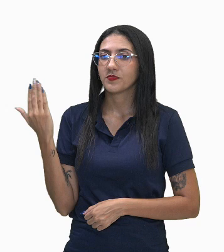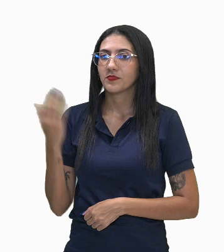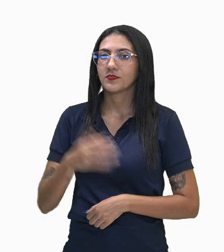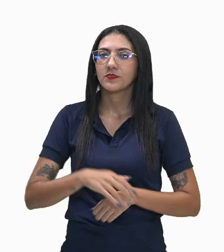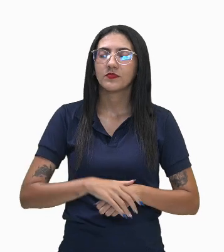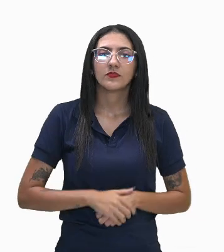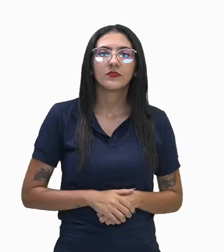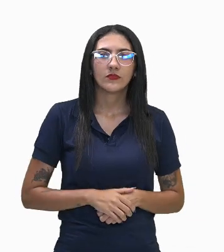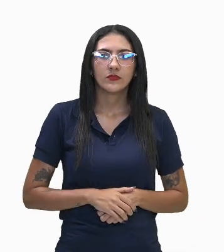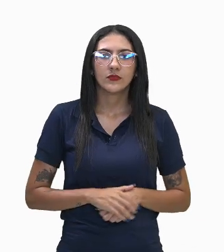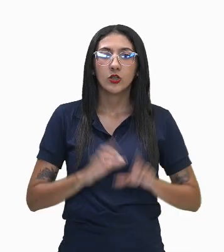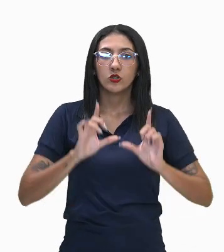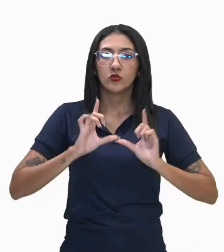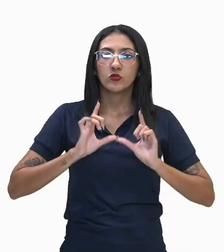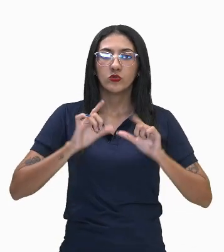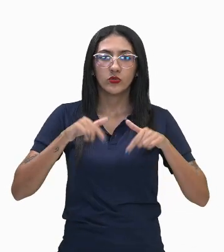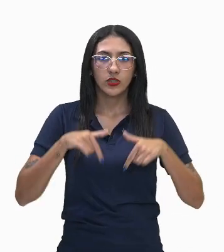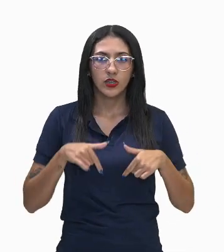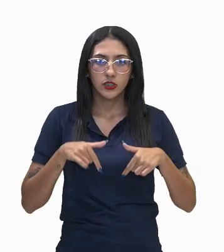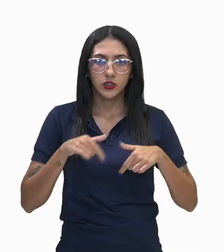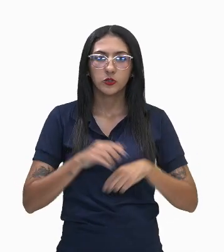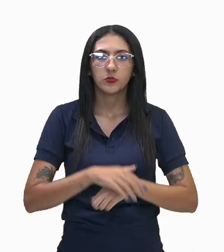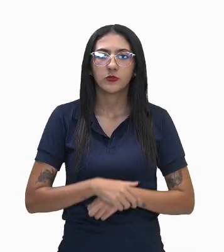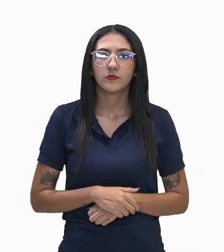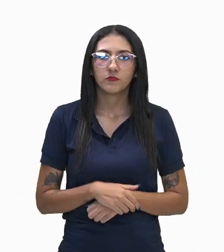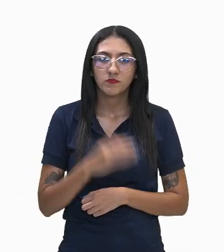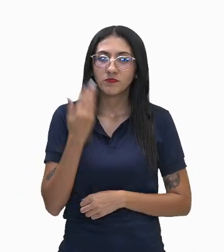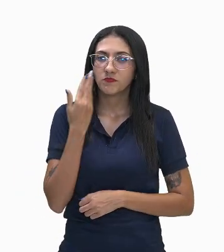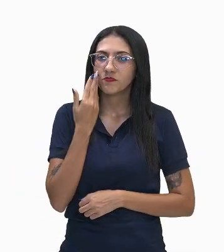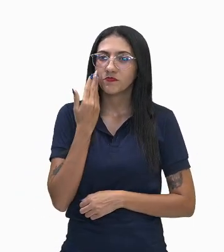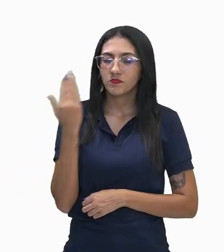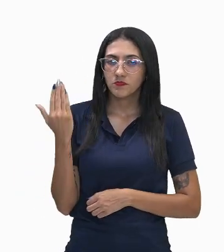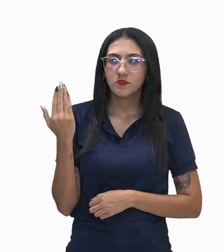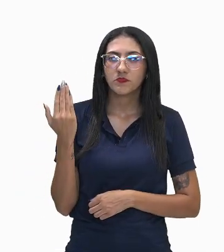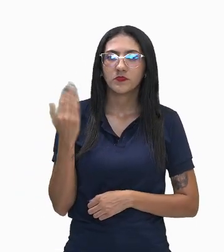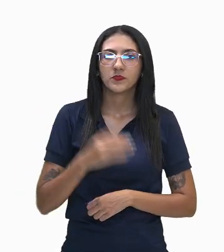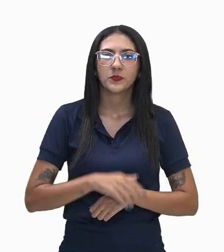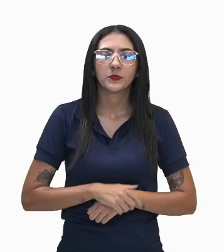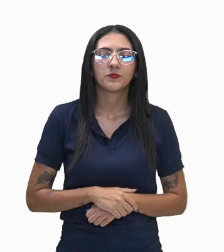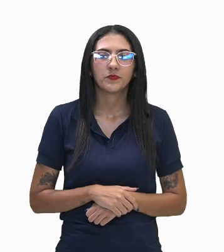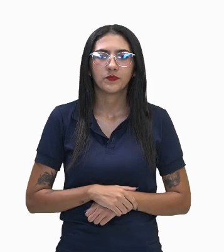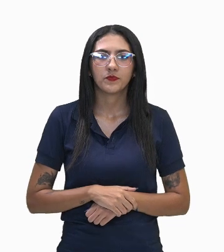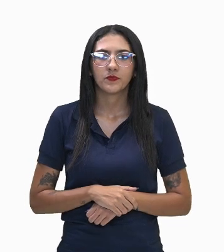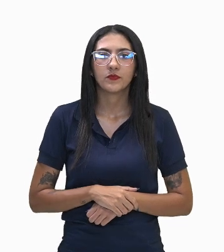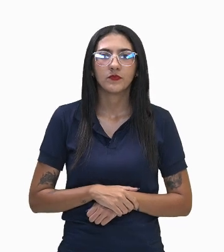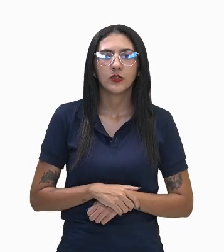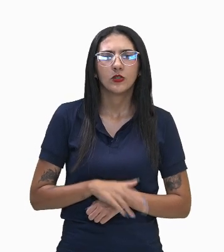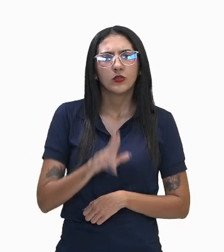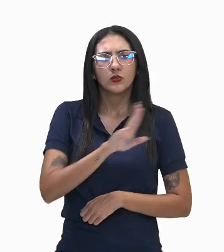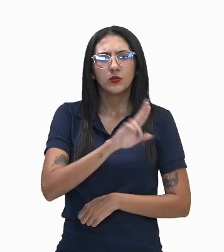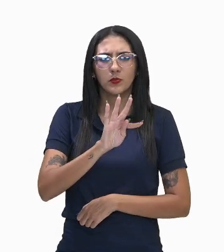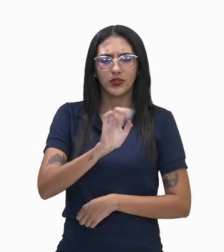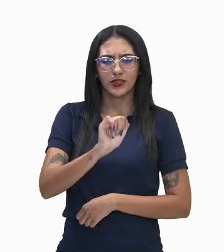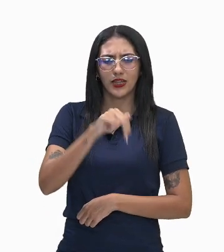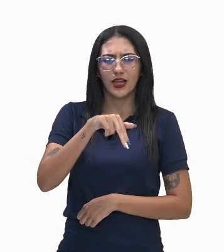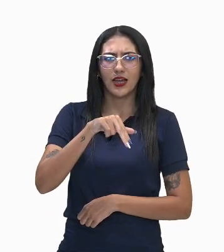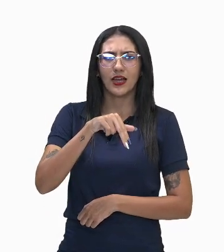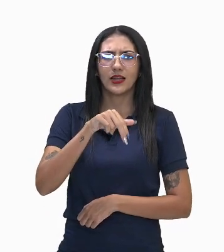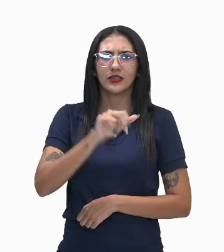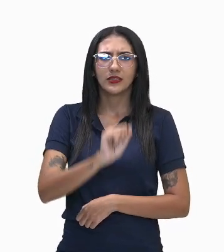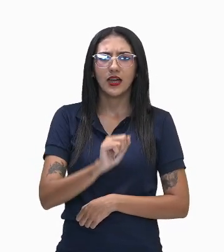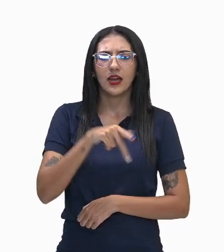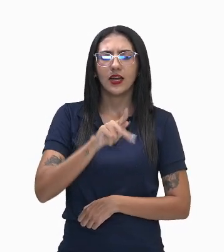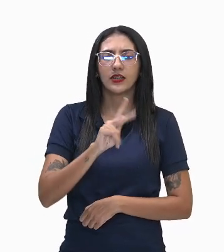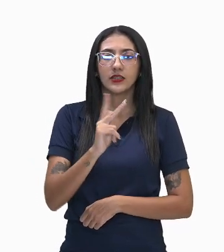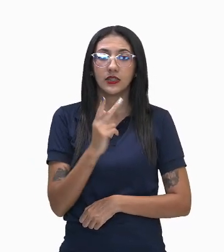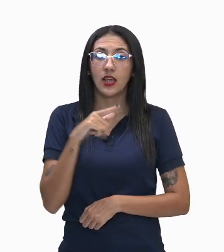que comumente é chamado de Bíblia hebraica ou Bíblia judaica, que nós chamamos de Tanakh. Ela é dividida em